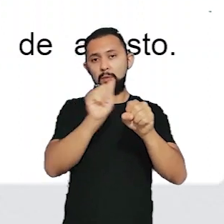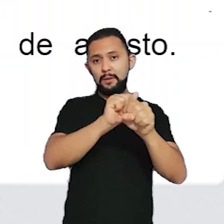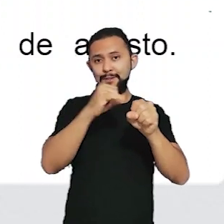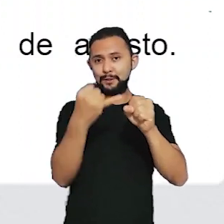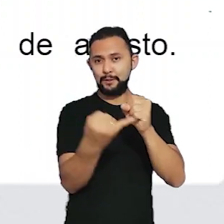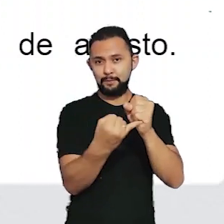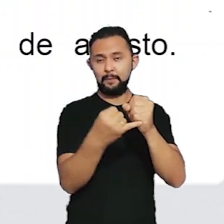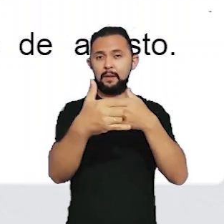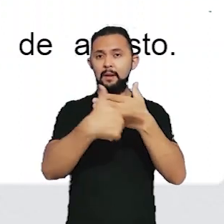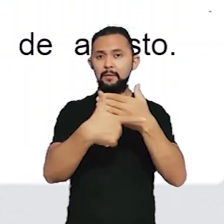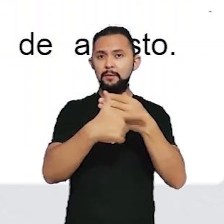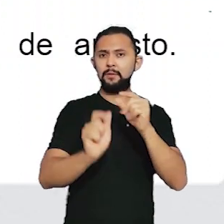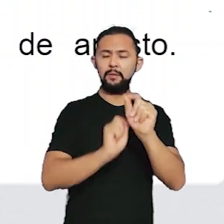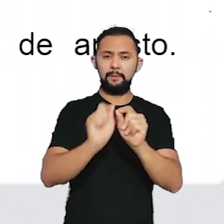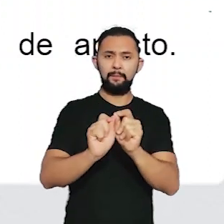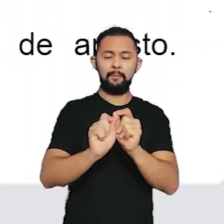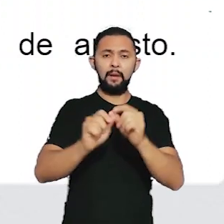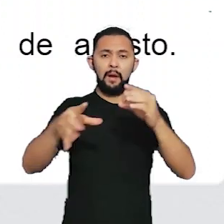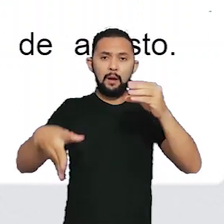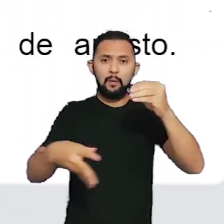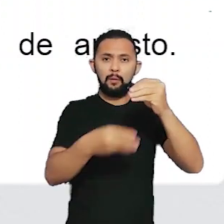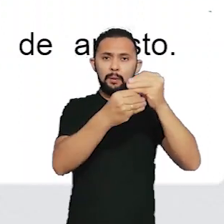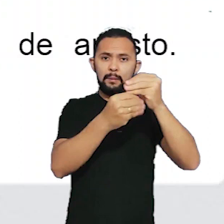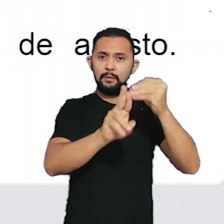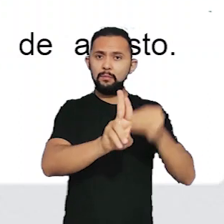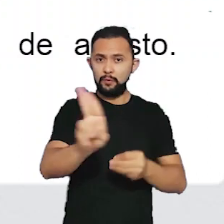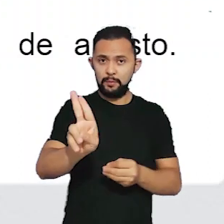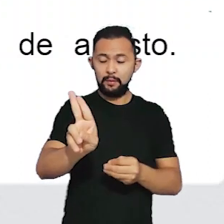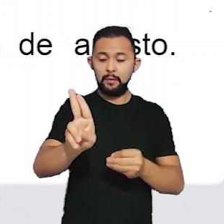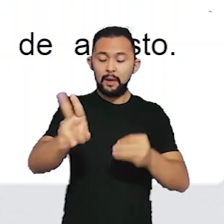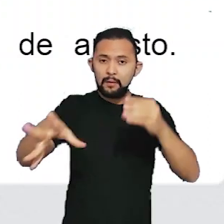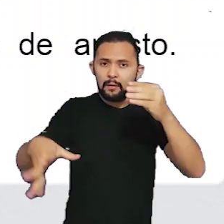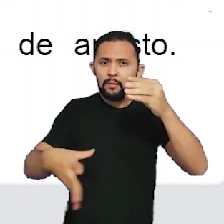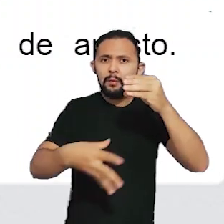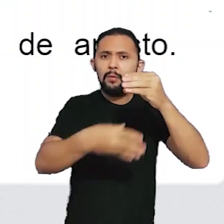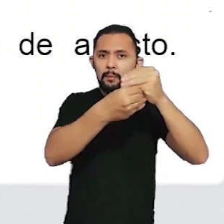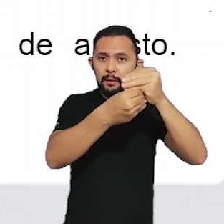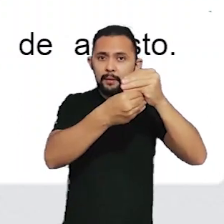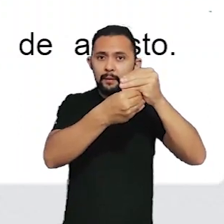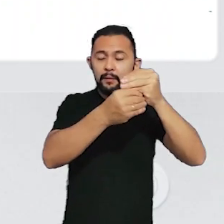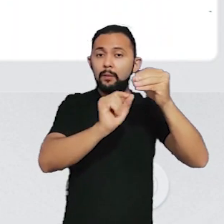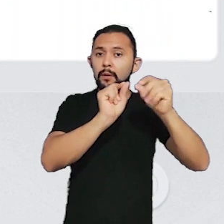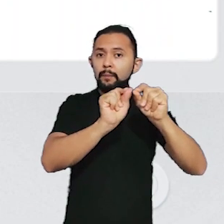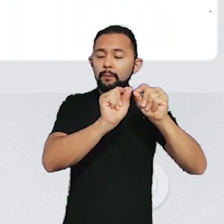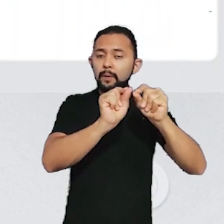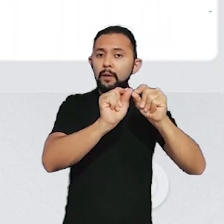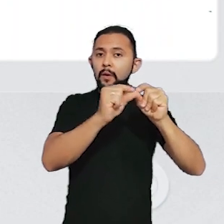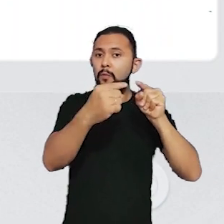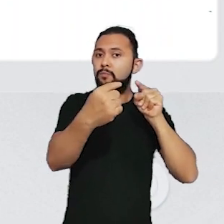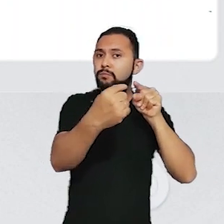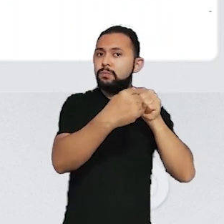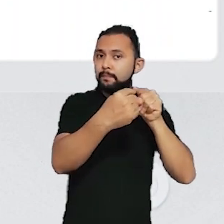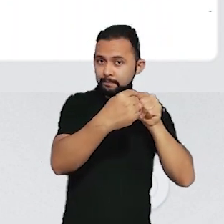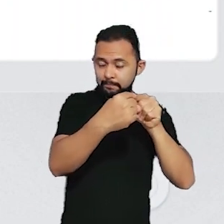vai exercer a função de um complemento nominal, ou seja, vai completar, repetindo, o sentido de um